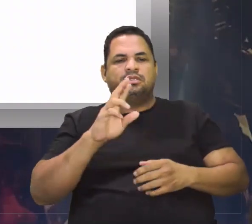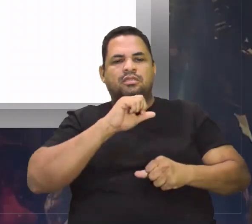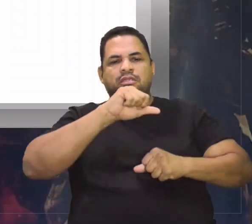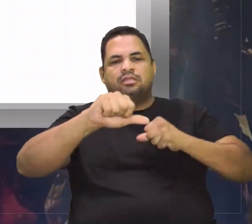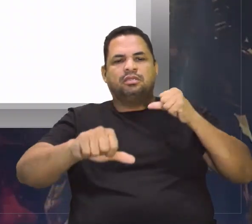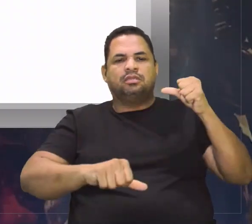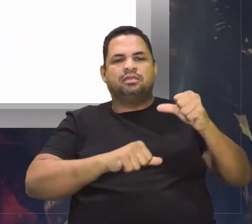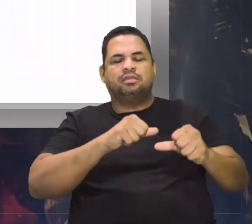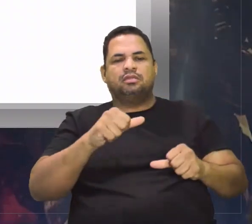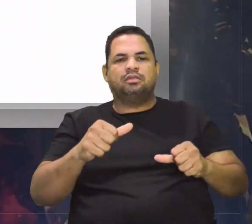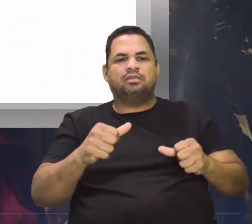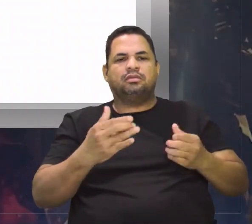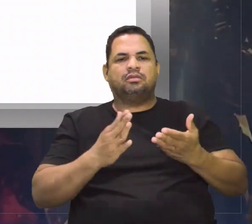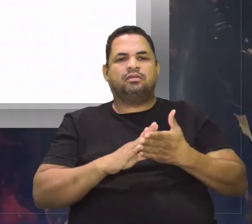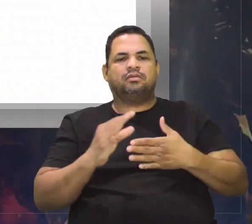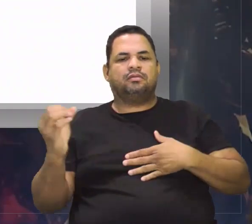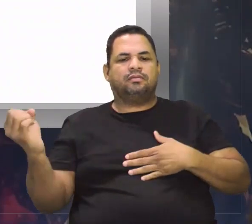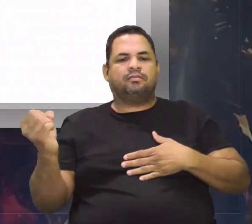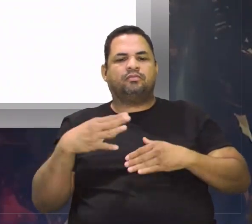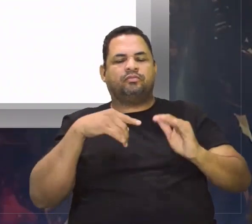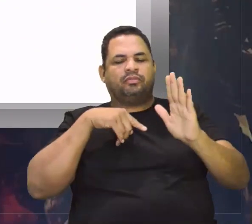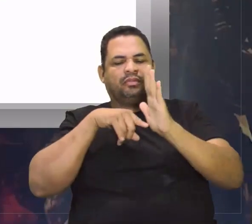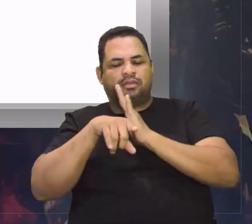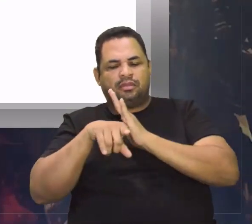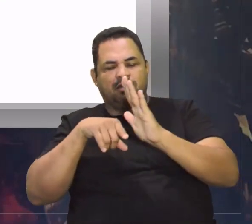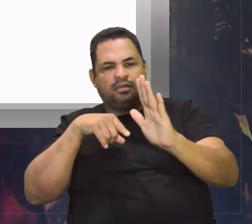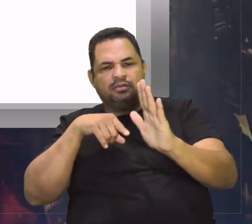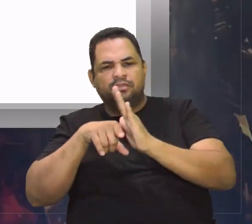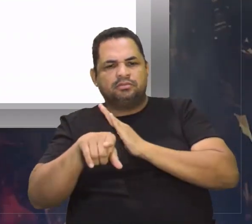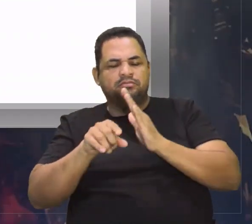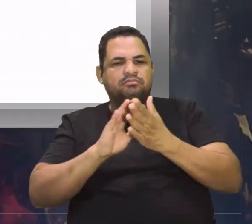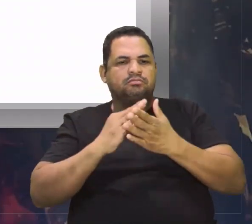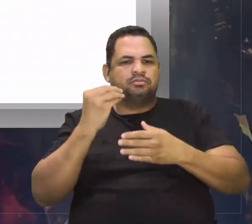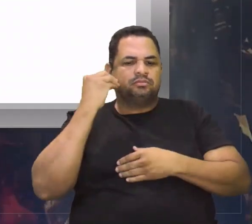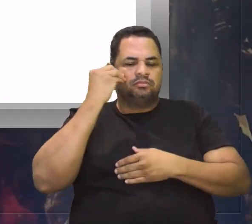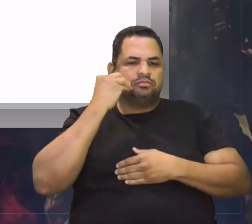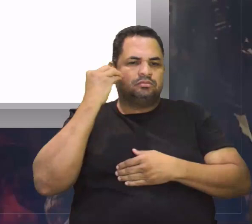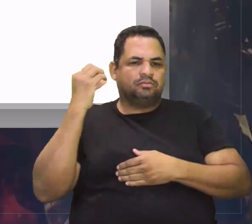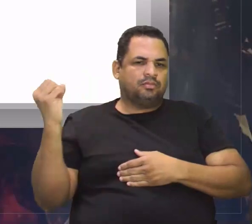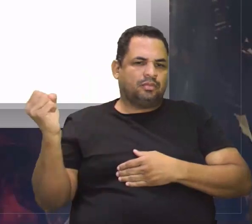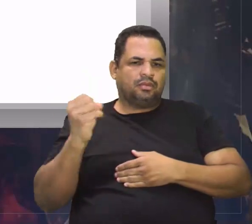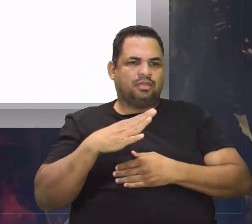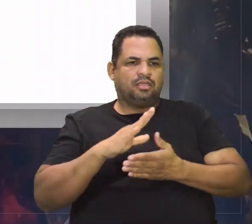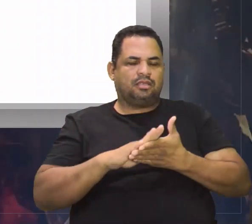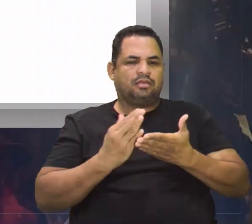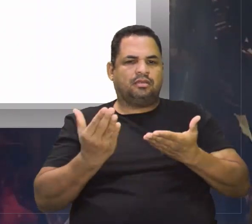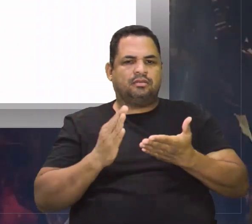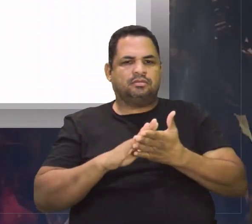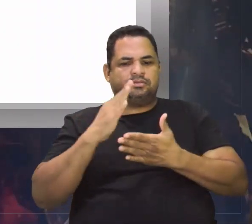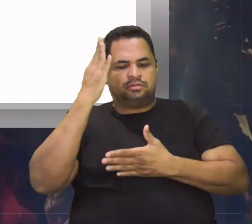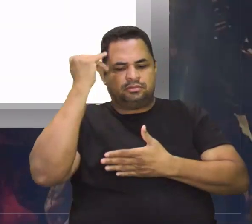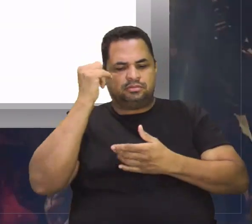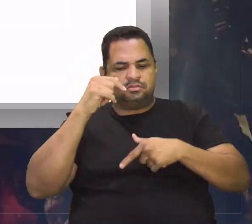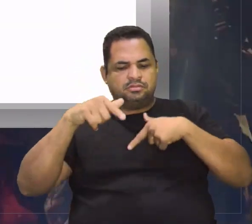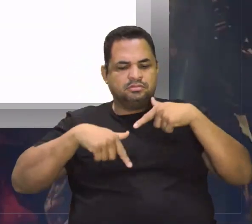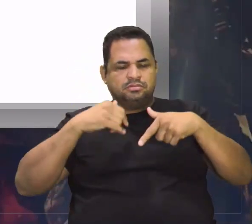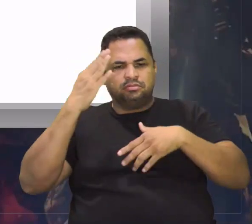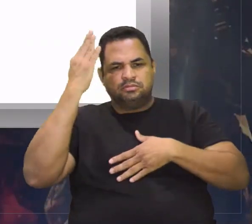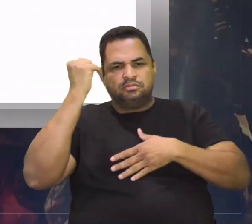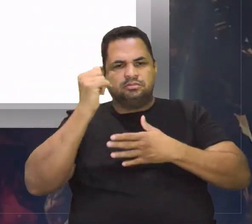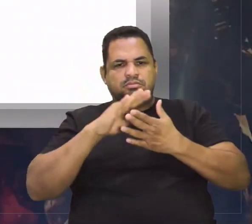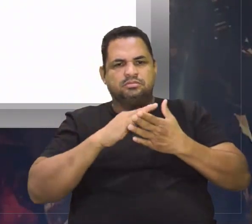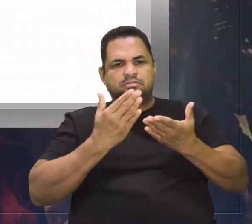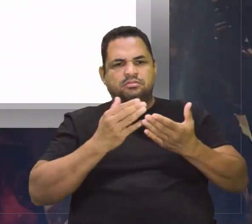essa forma. Novas questões, nova experimentação, nova forma de saber. A produção do saber ela está